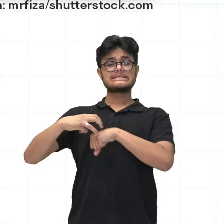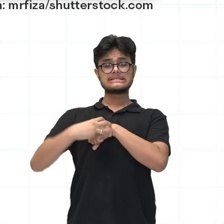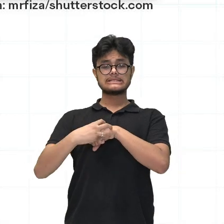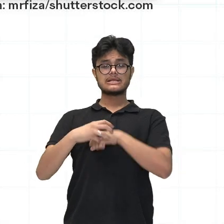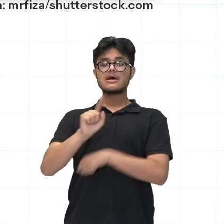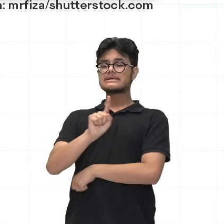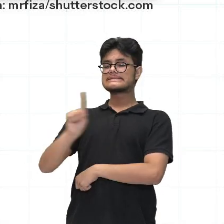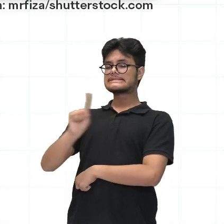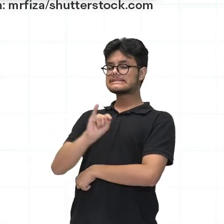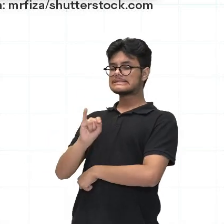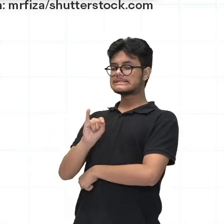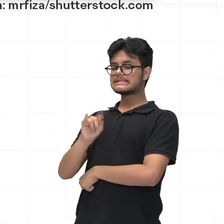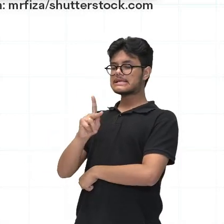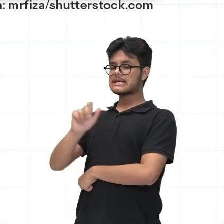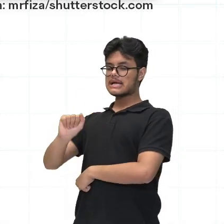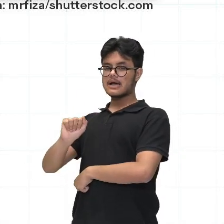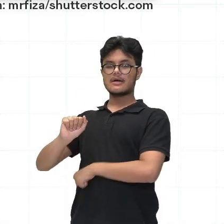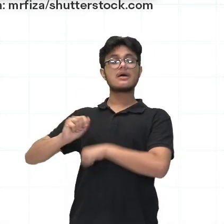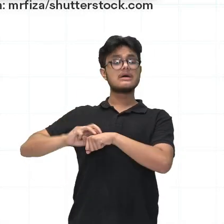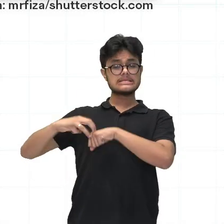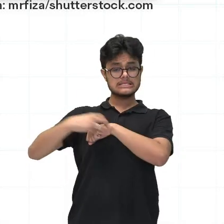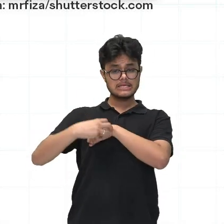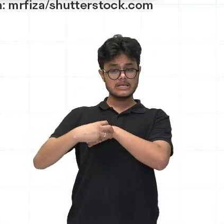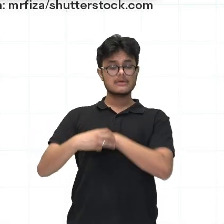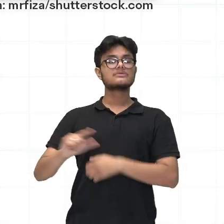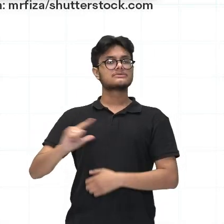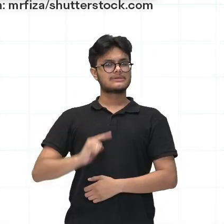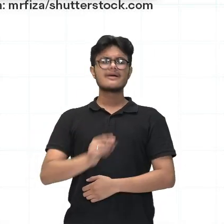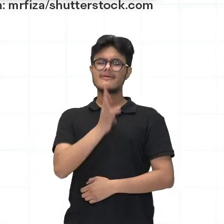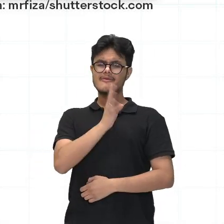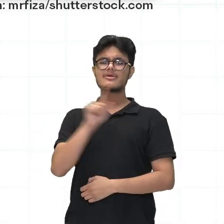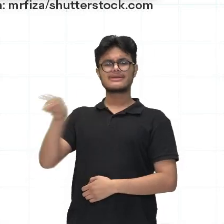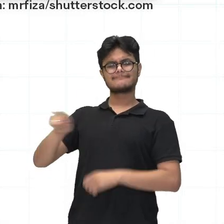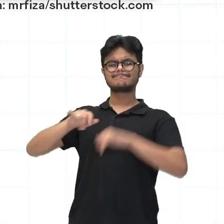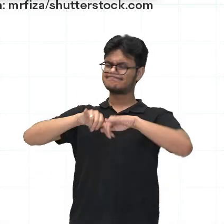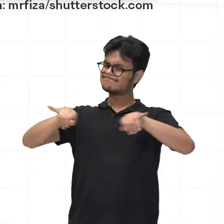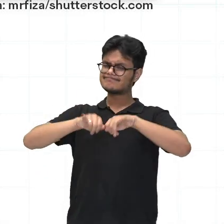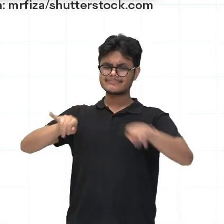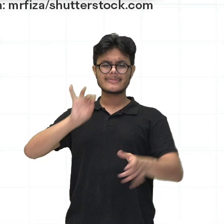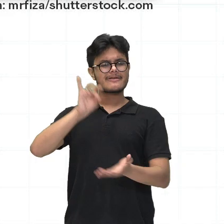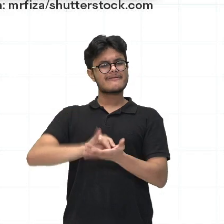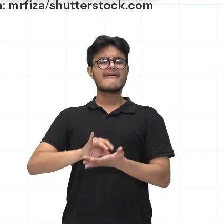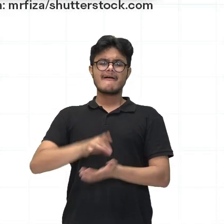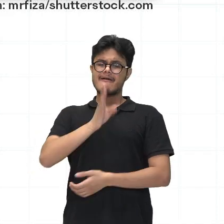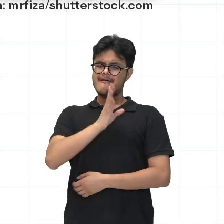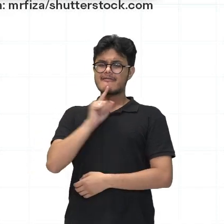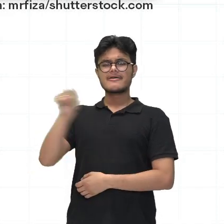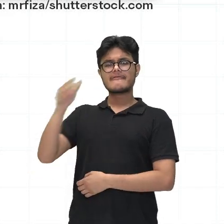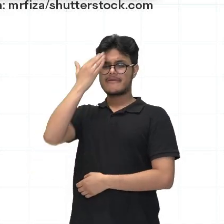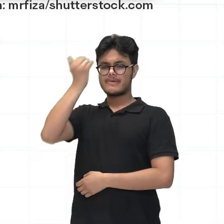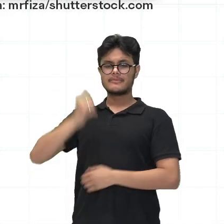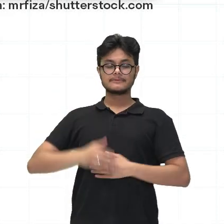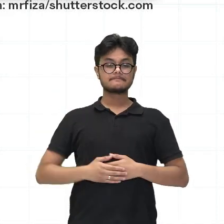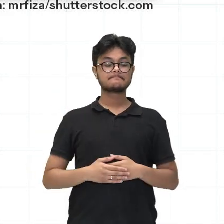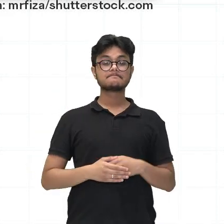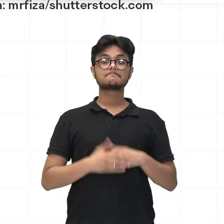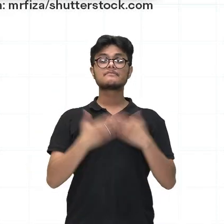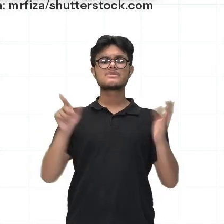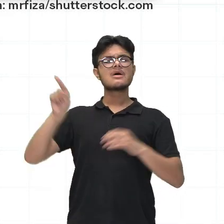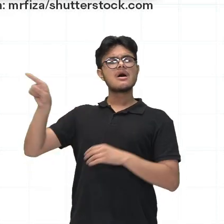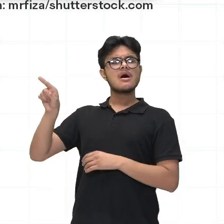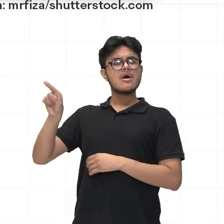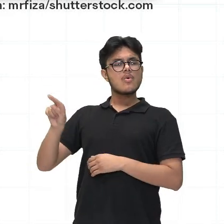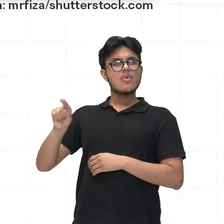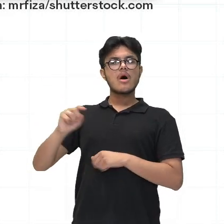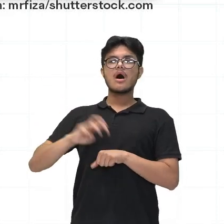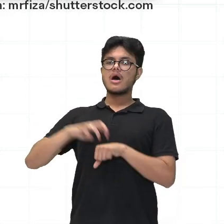temos aí outra arbovirose que é bastante comentada, que é a zika. E aí a zika ela